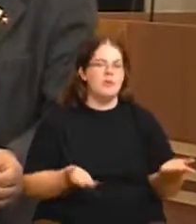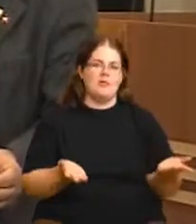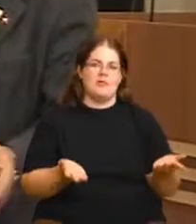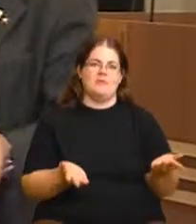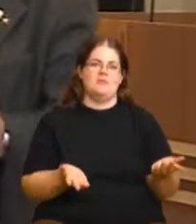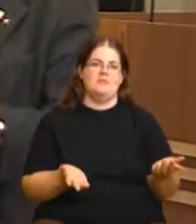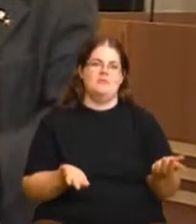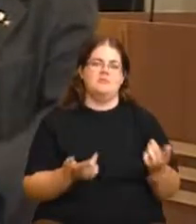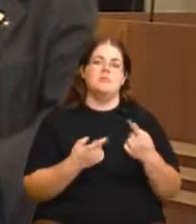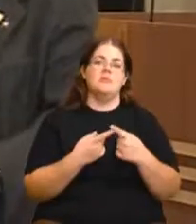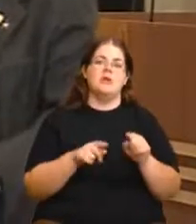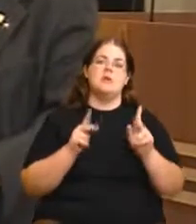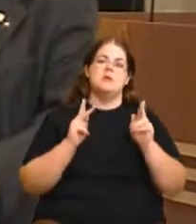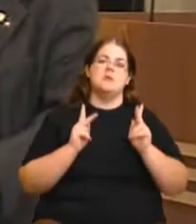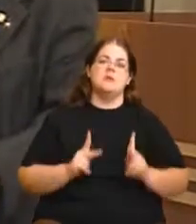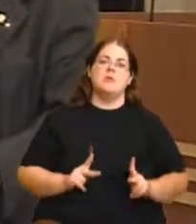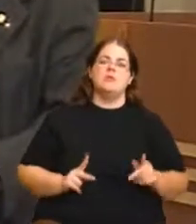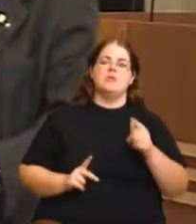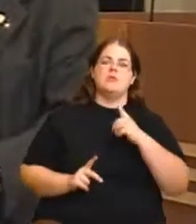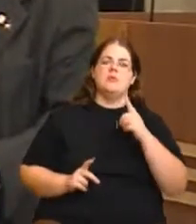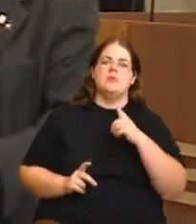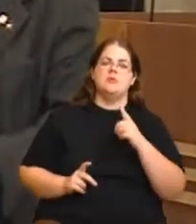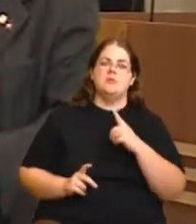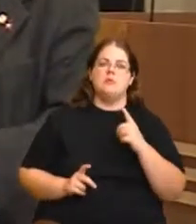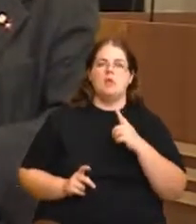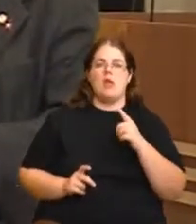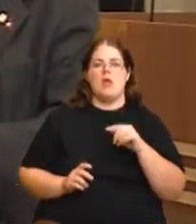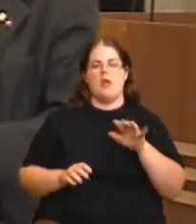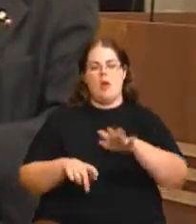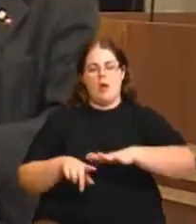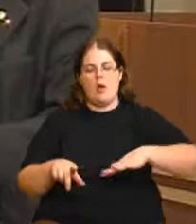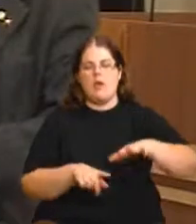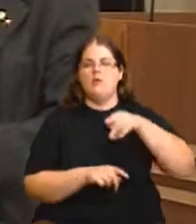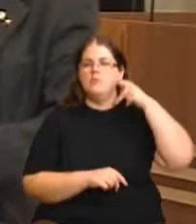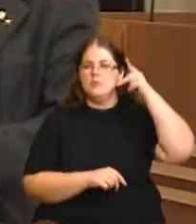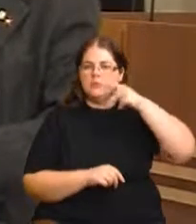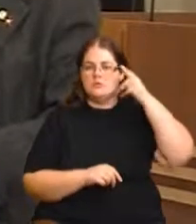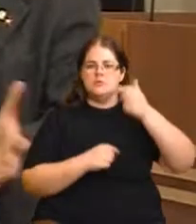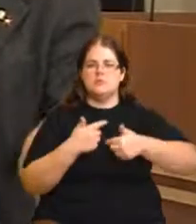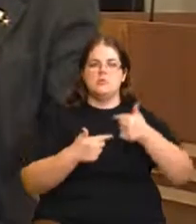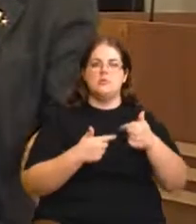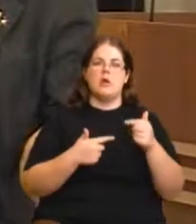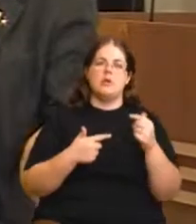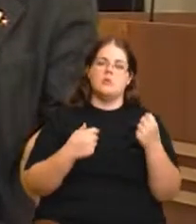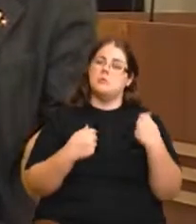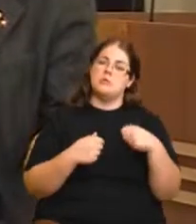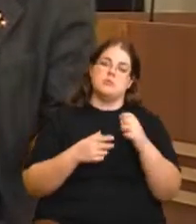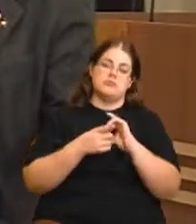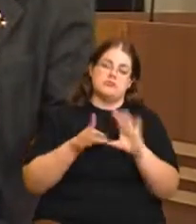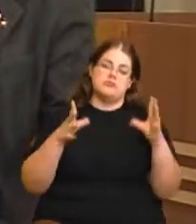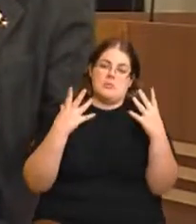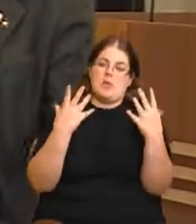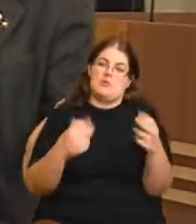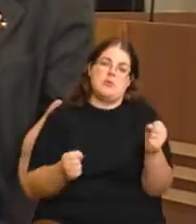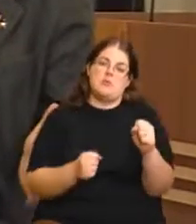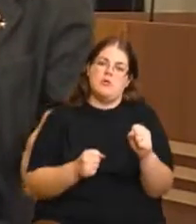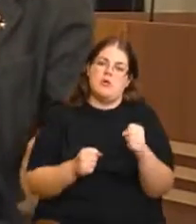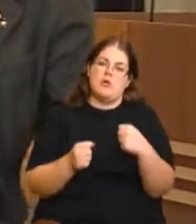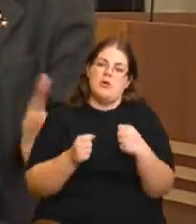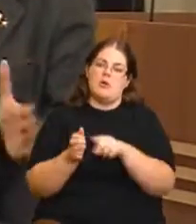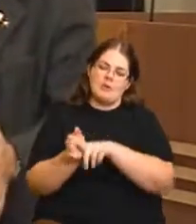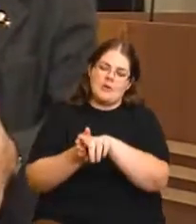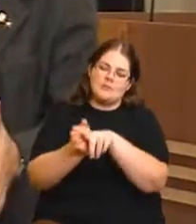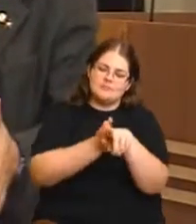Agora, as pessoas públicas e as pessoas que lidam com as coisas públicas são pessoas que têm que estar à disposição das investigações, porque tratam